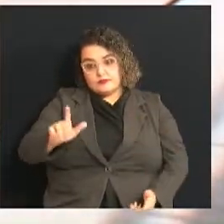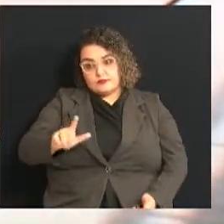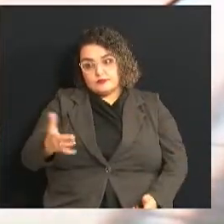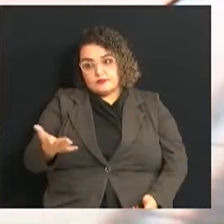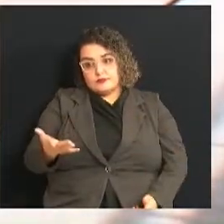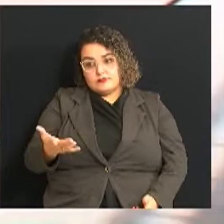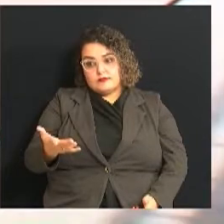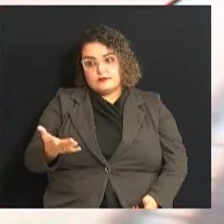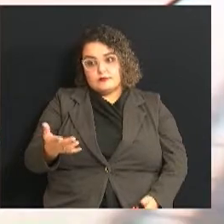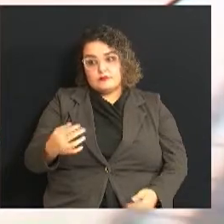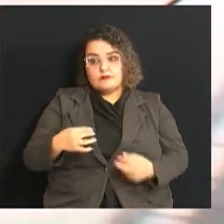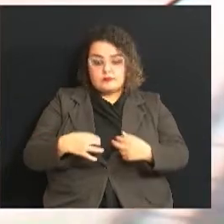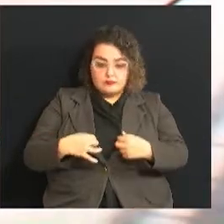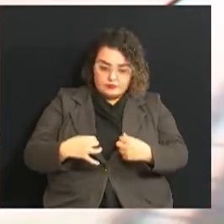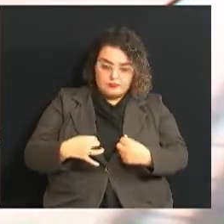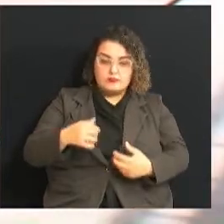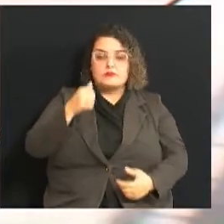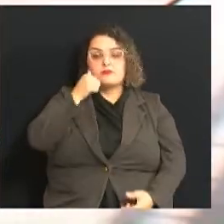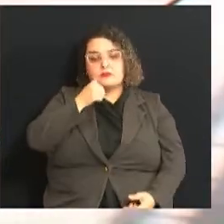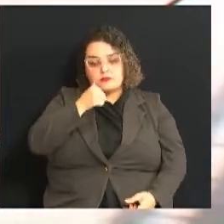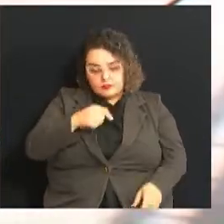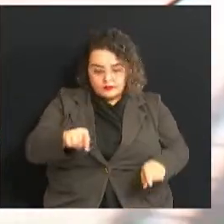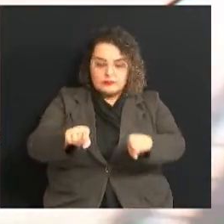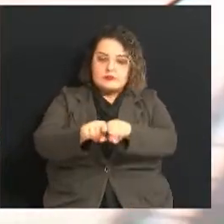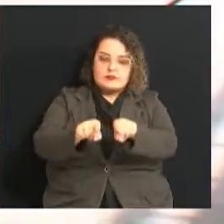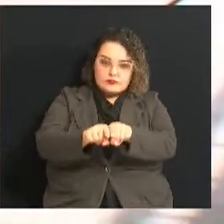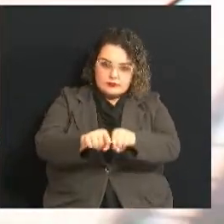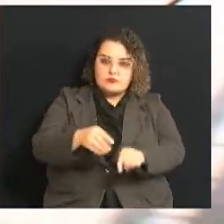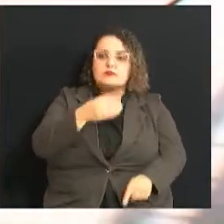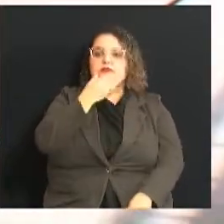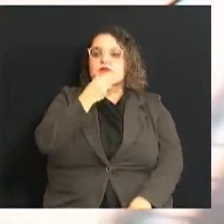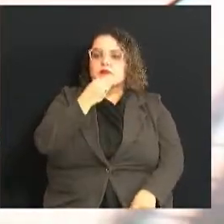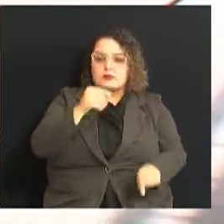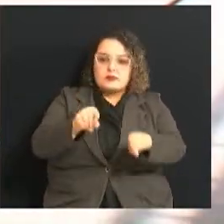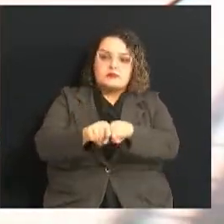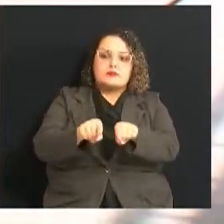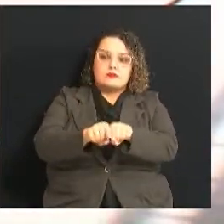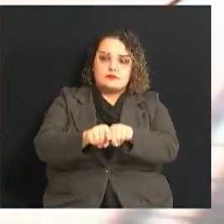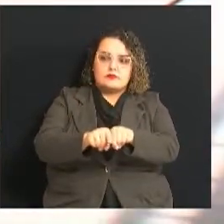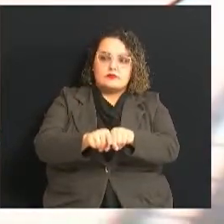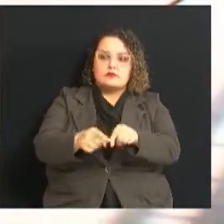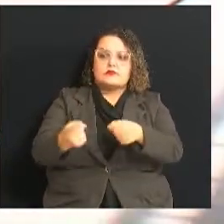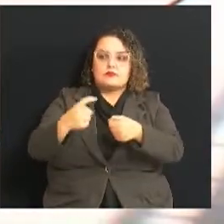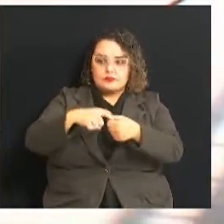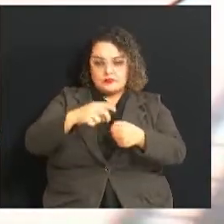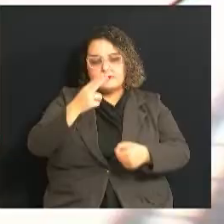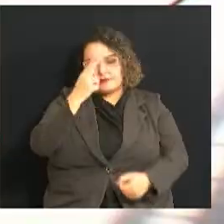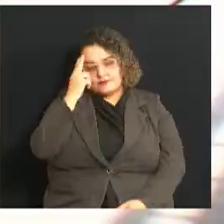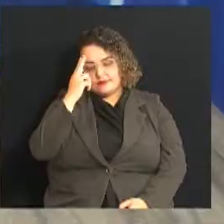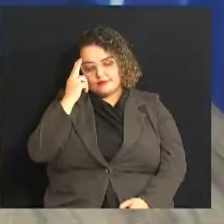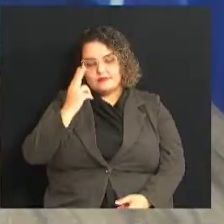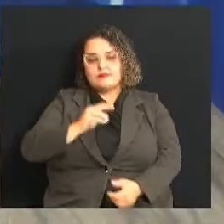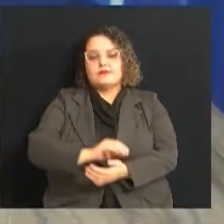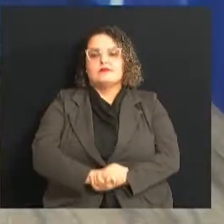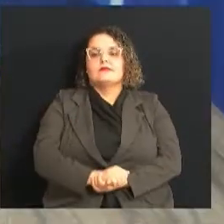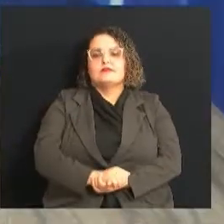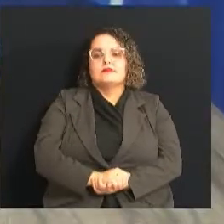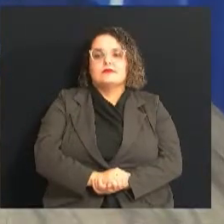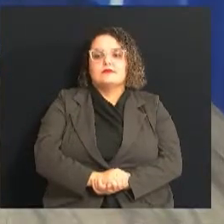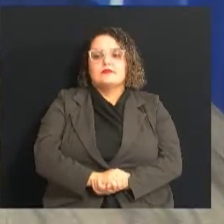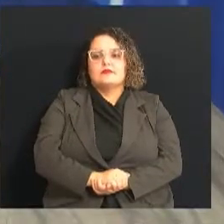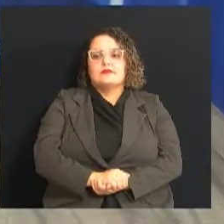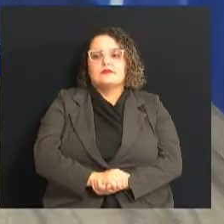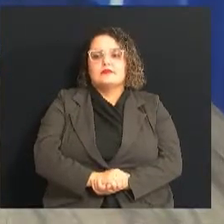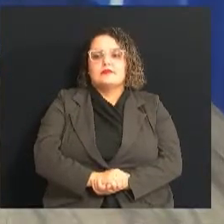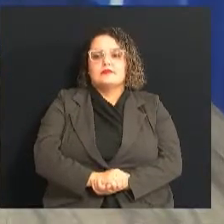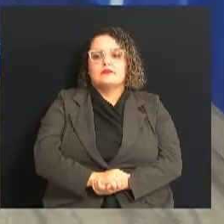das roupas das mulheres, também quem puder doar roupas masculinas. Eu volto com você, Gabriel Castro.